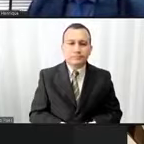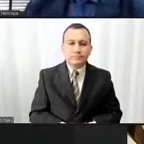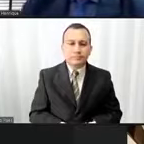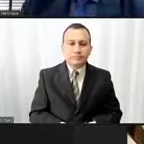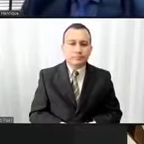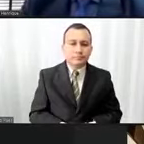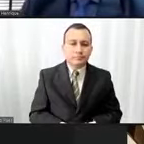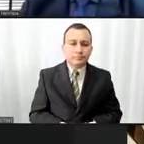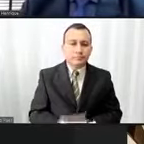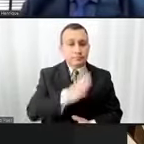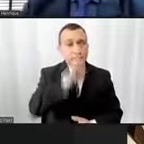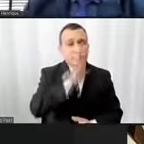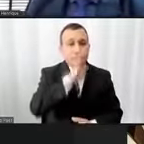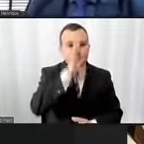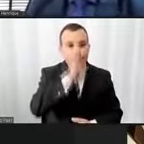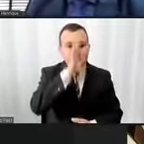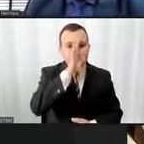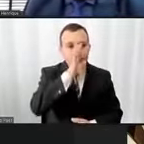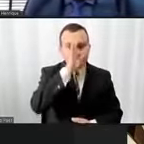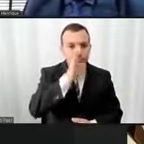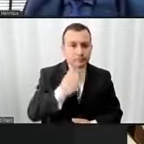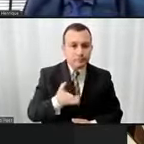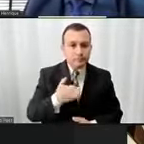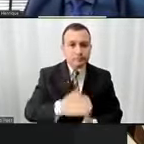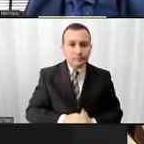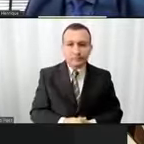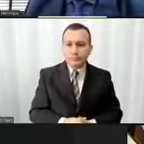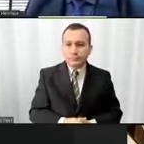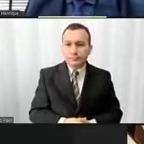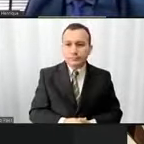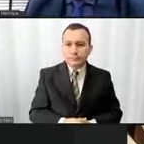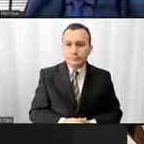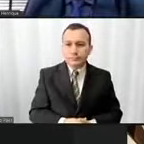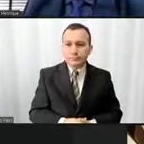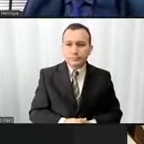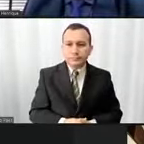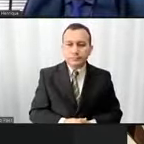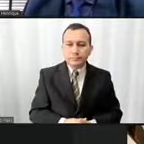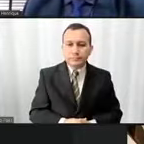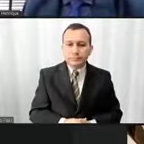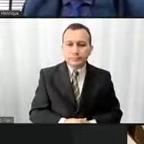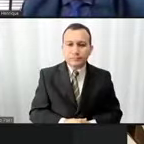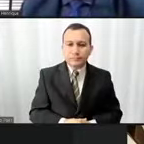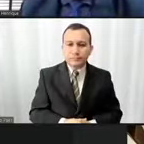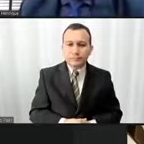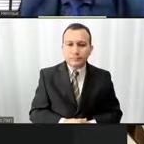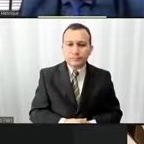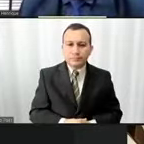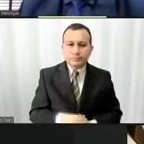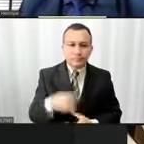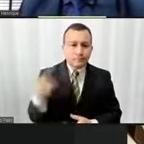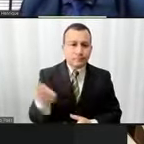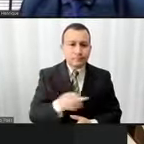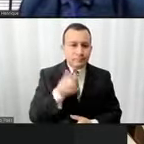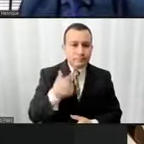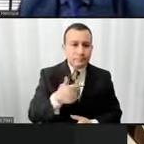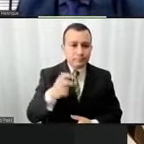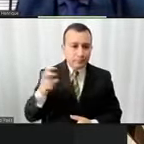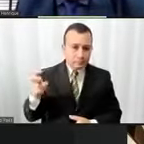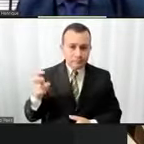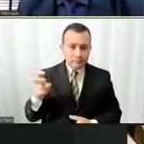Isso é um absurdo, secretário. Por favor, nós somos 25, vereador. Essa maioria decidiu, não tem o que